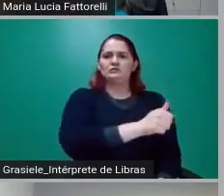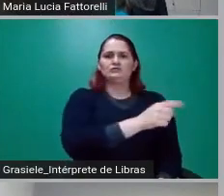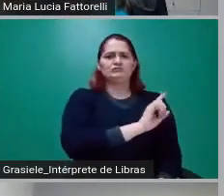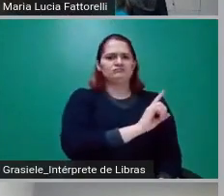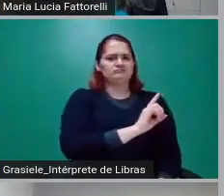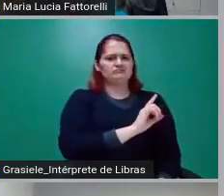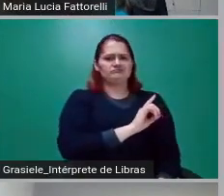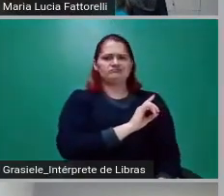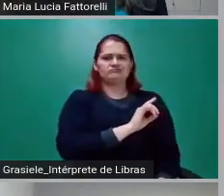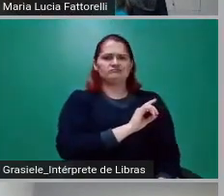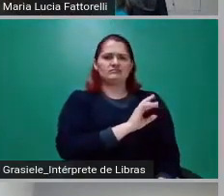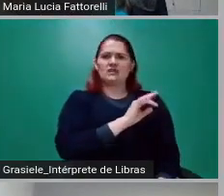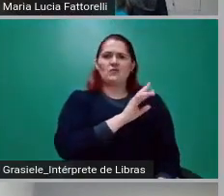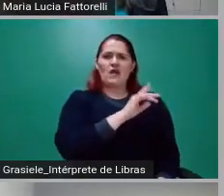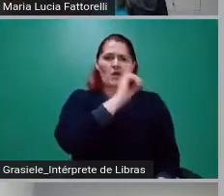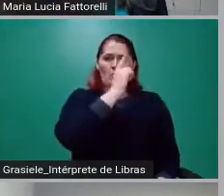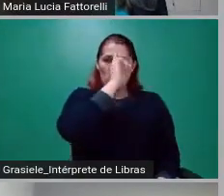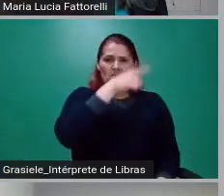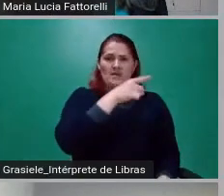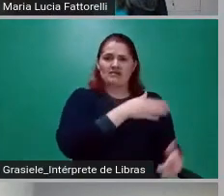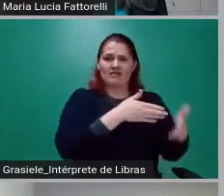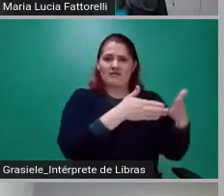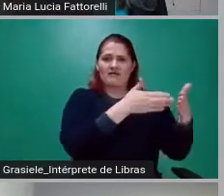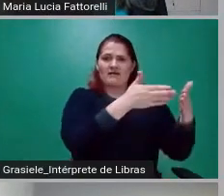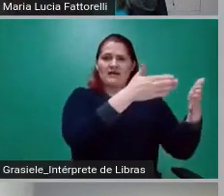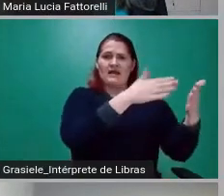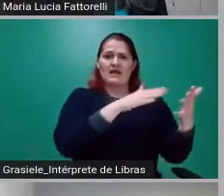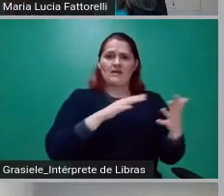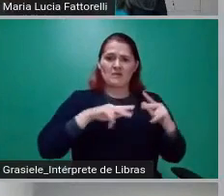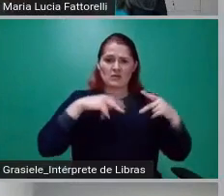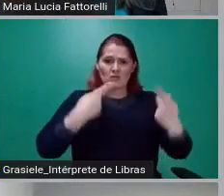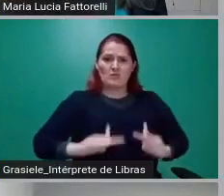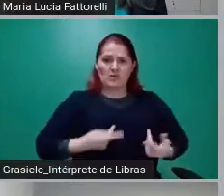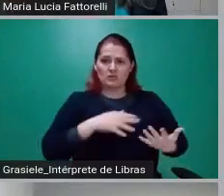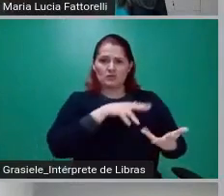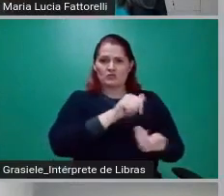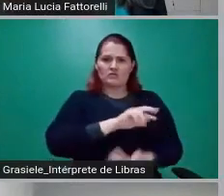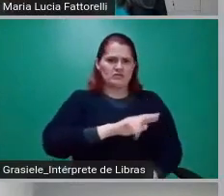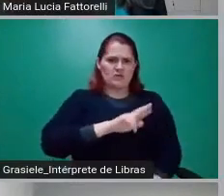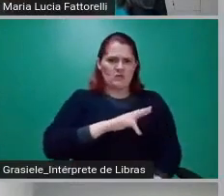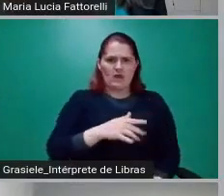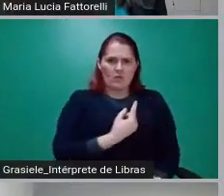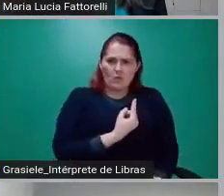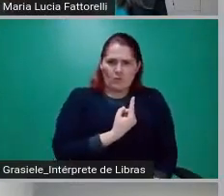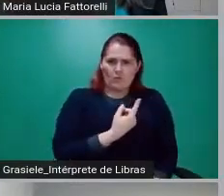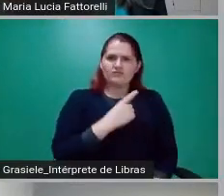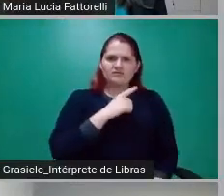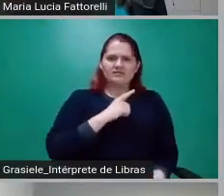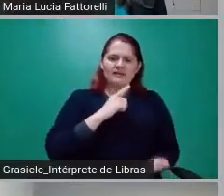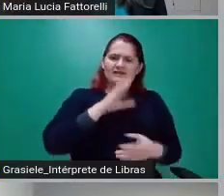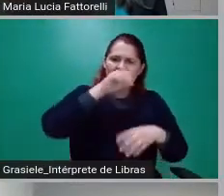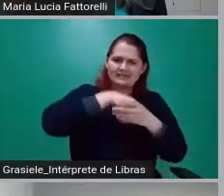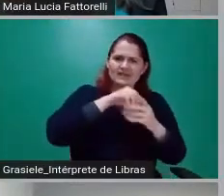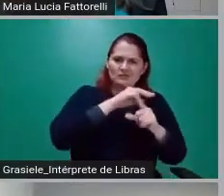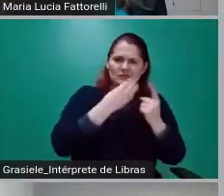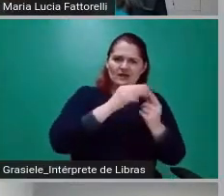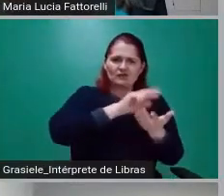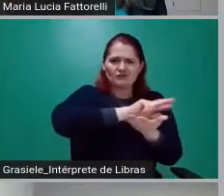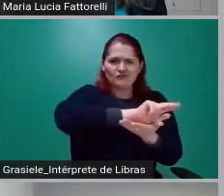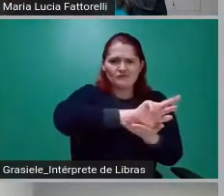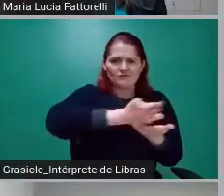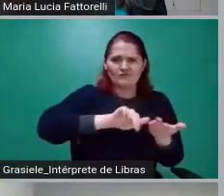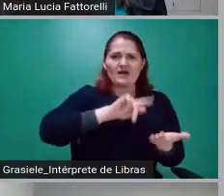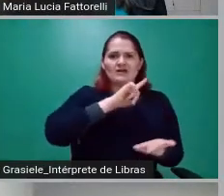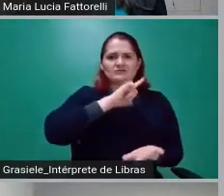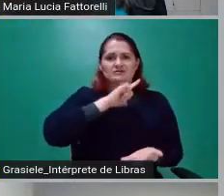deterministicamente dita os rumos da vida humana na Terra, e da política e da economia e de todos nós.